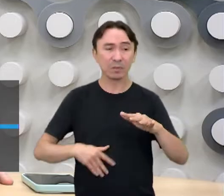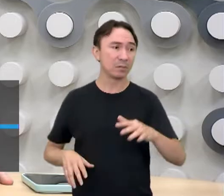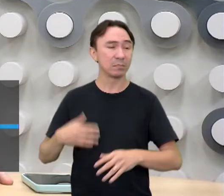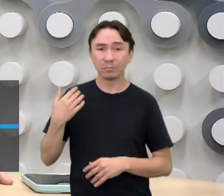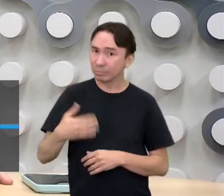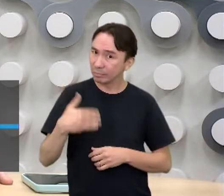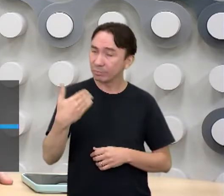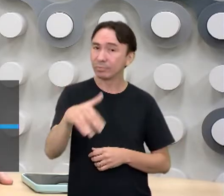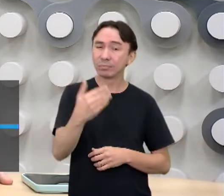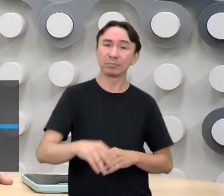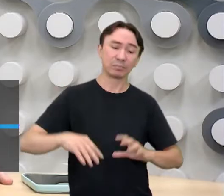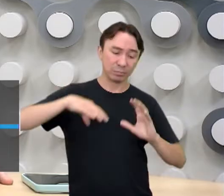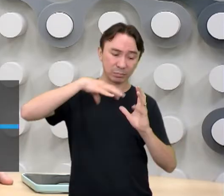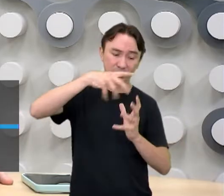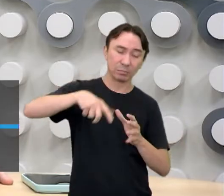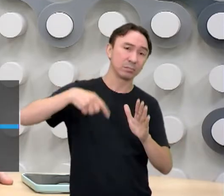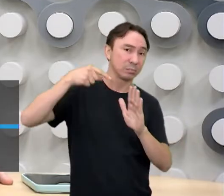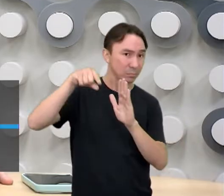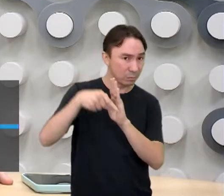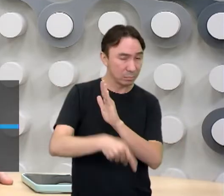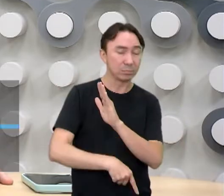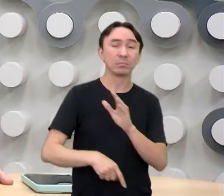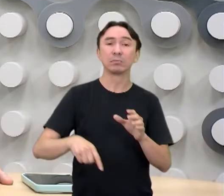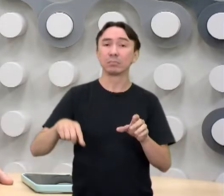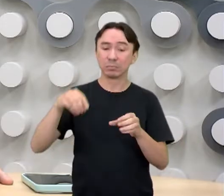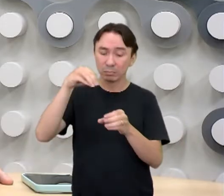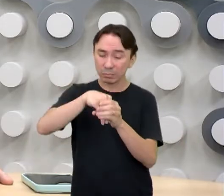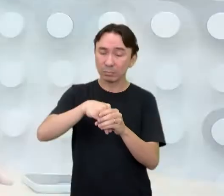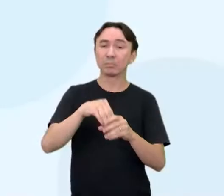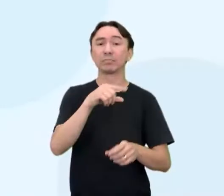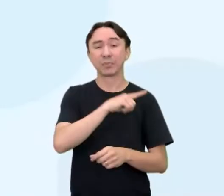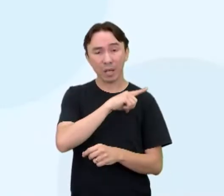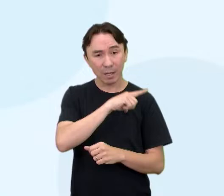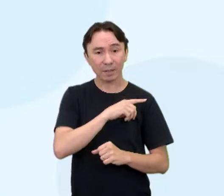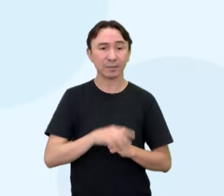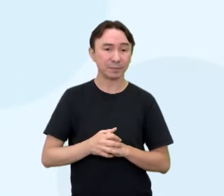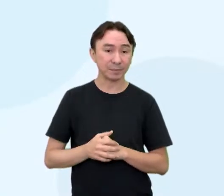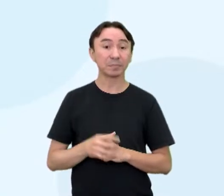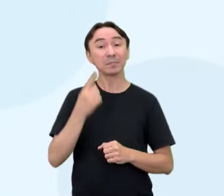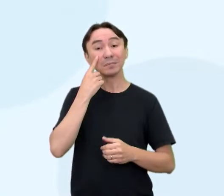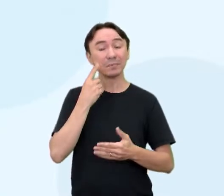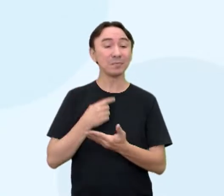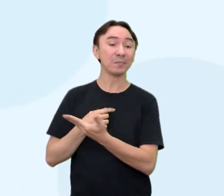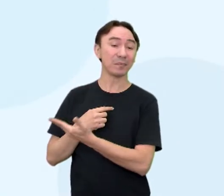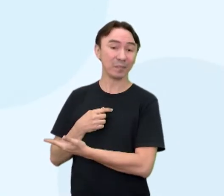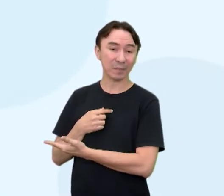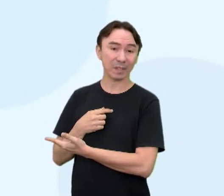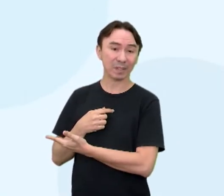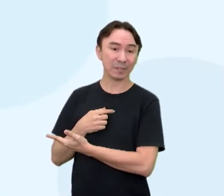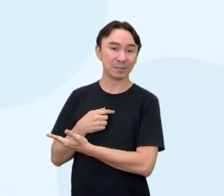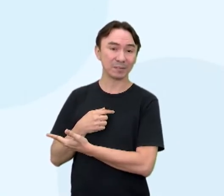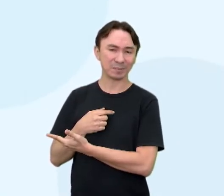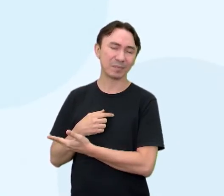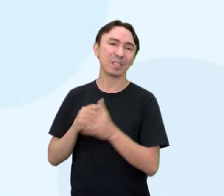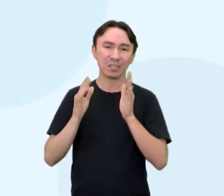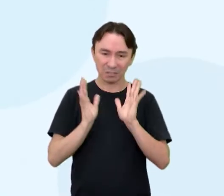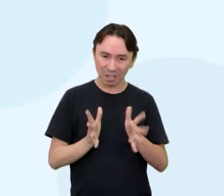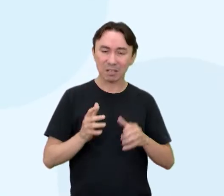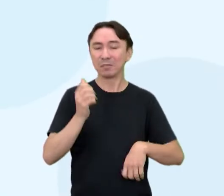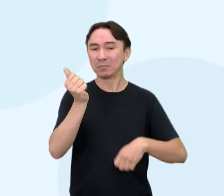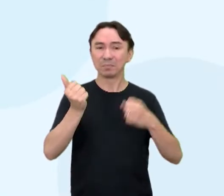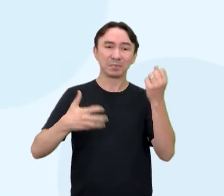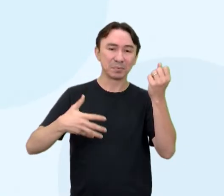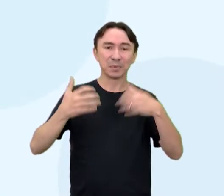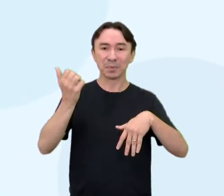aí eu trouxe uma imagem para vocês falando aí sobre as correntes de convecção da Terra, que a gente já comentou